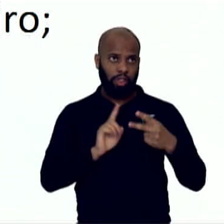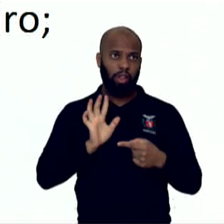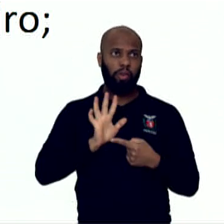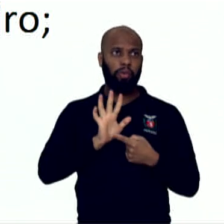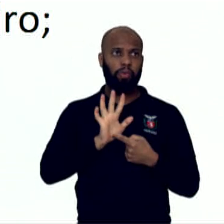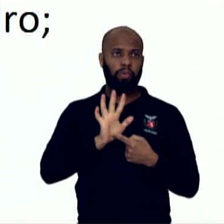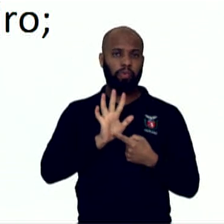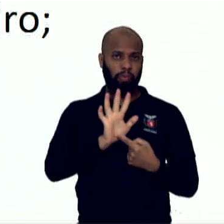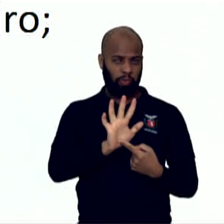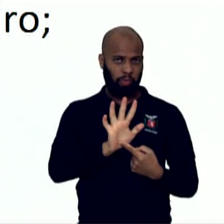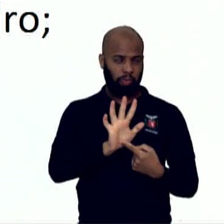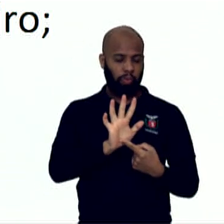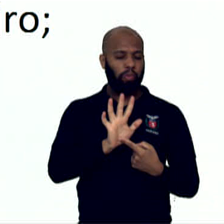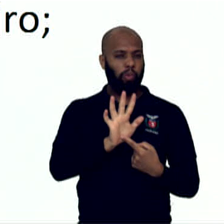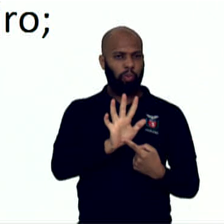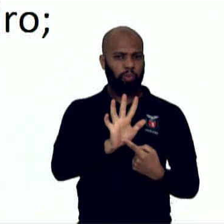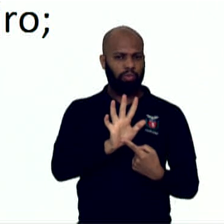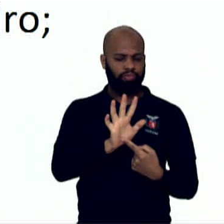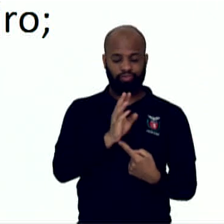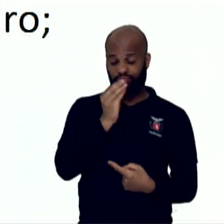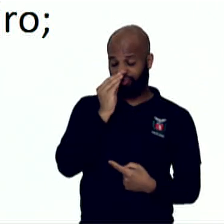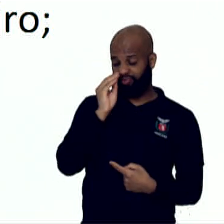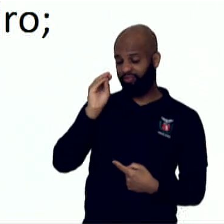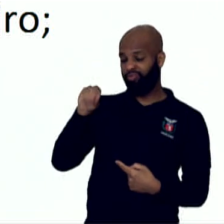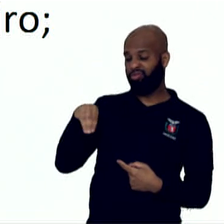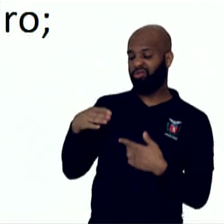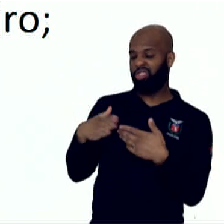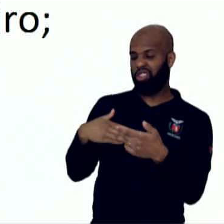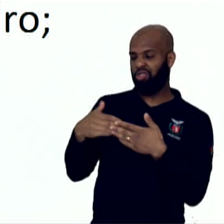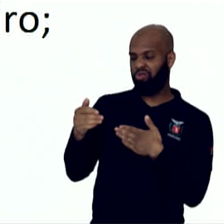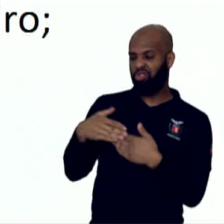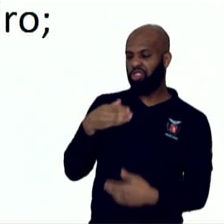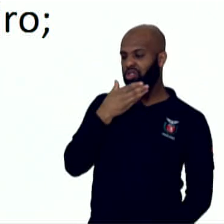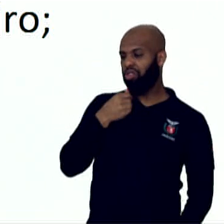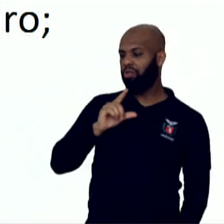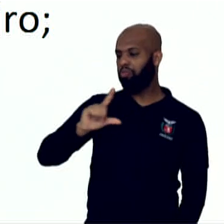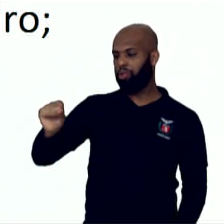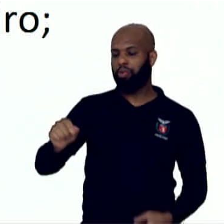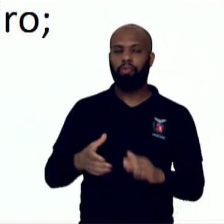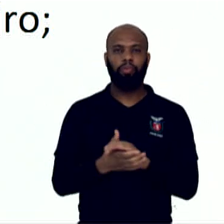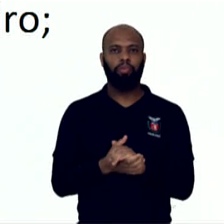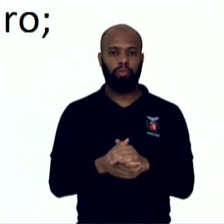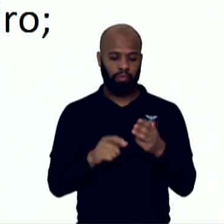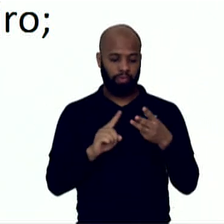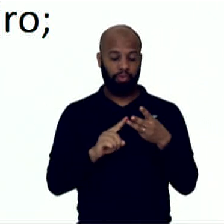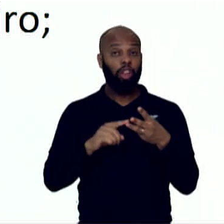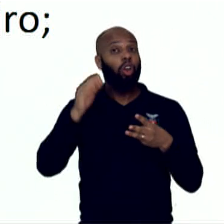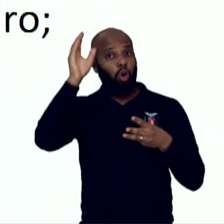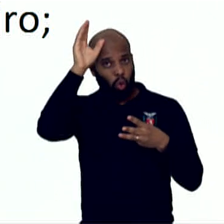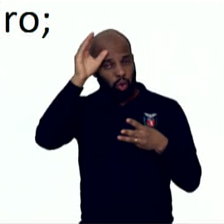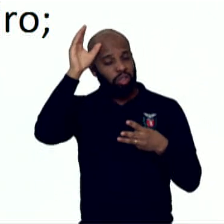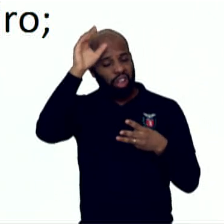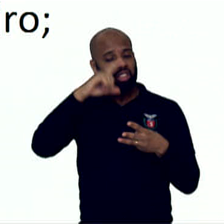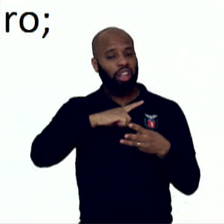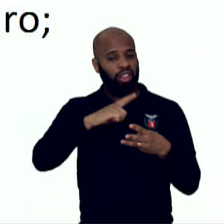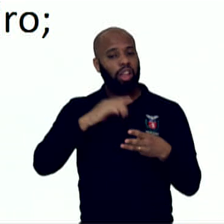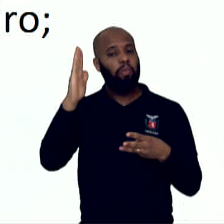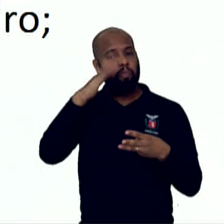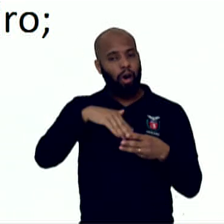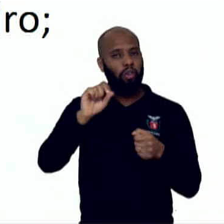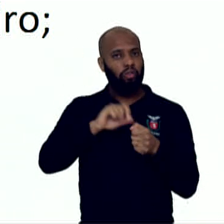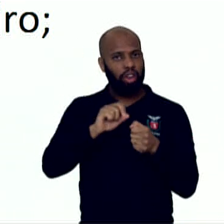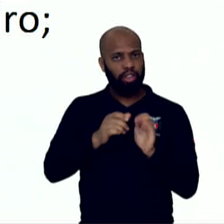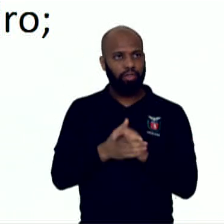mostrar-se, tá faltando um R aqui, indiferente à saída do jardineiro, conscientizar-se do mal que causou,